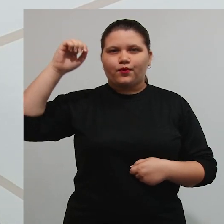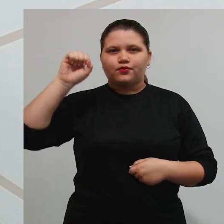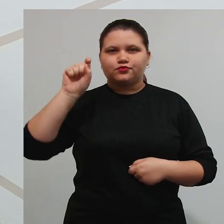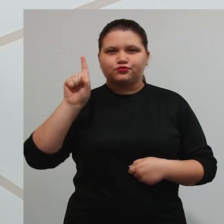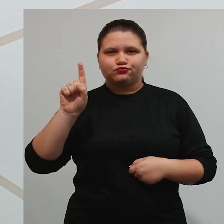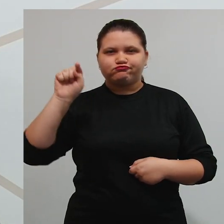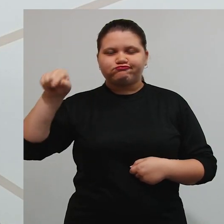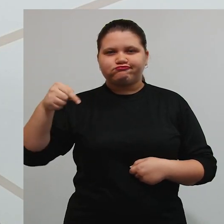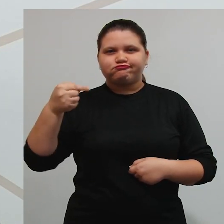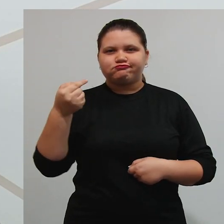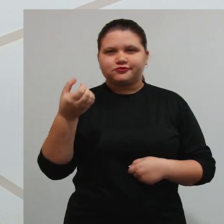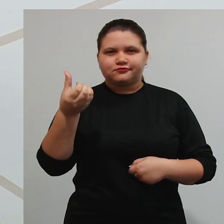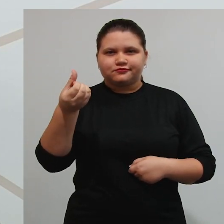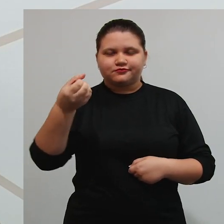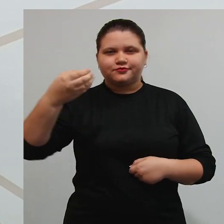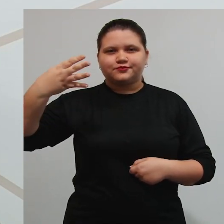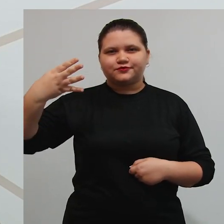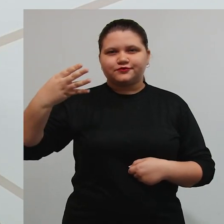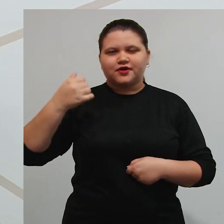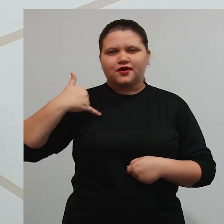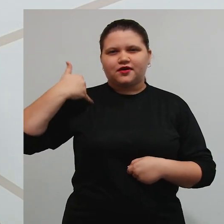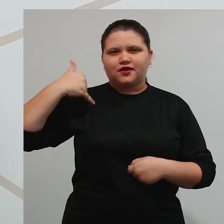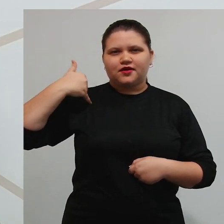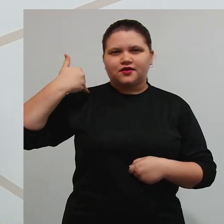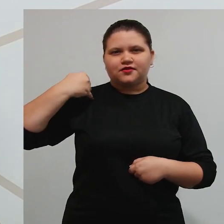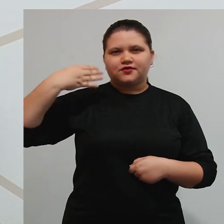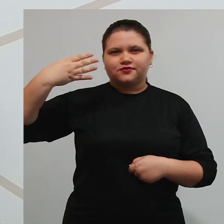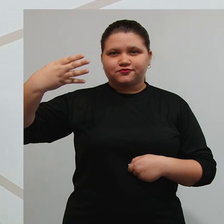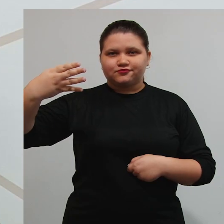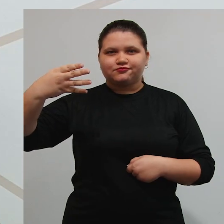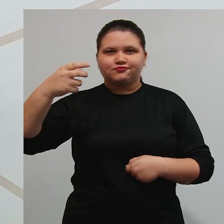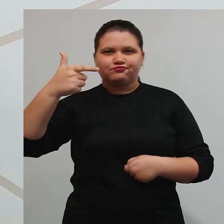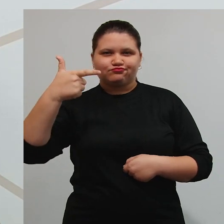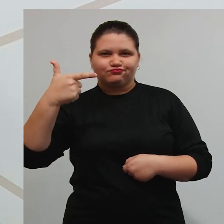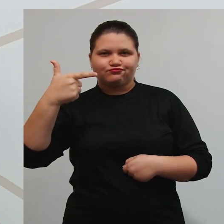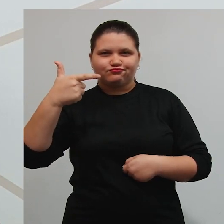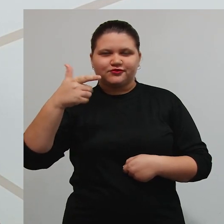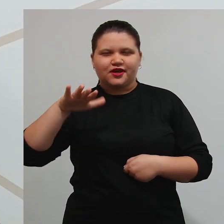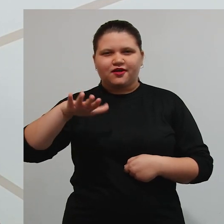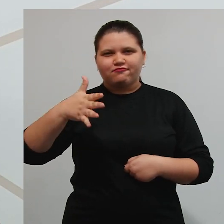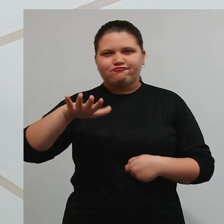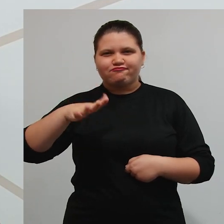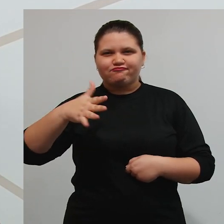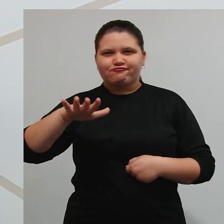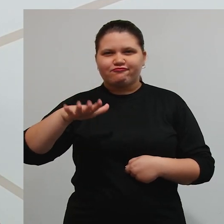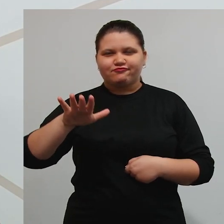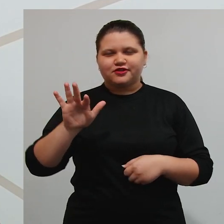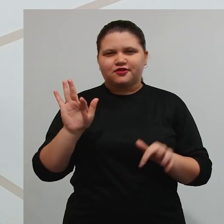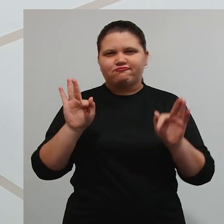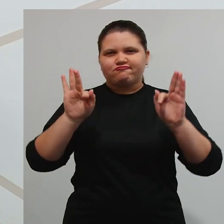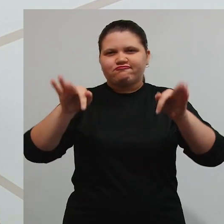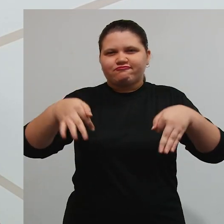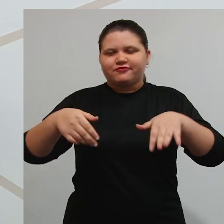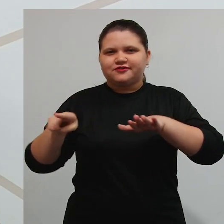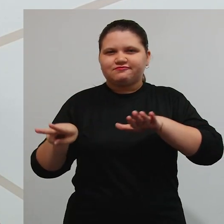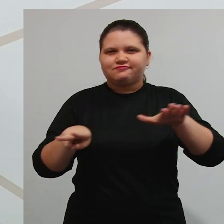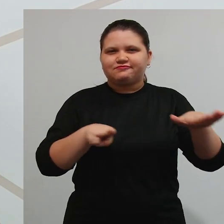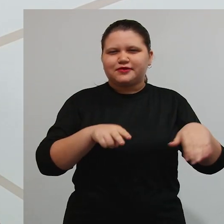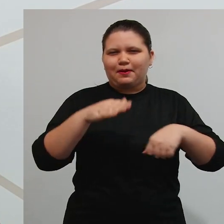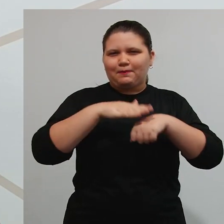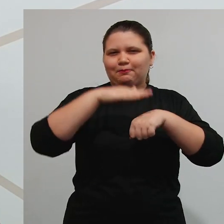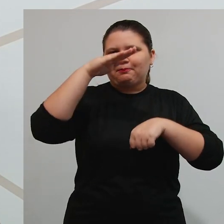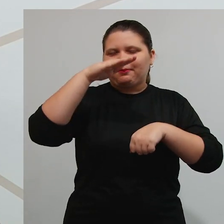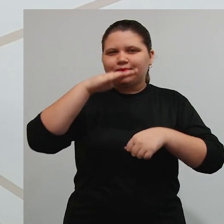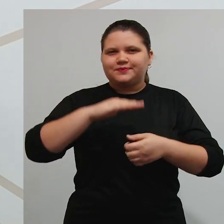1,64 m, 42 aninhos, 57 quilos quando eu tô de jejum, né? Talvez um pouco menos, mas se for final de semana, um pouco